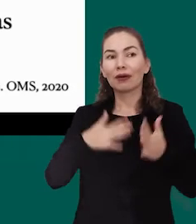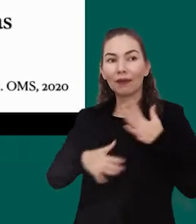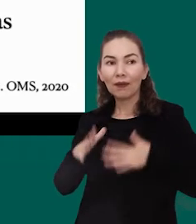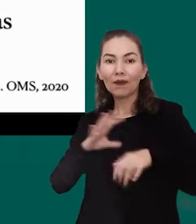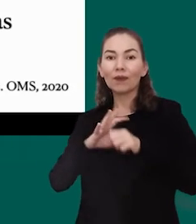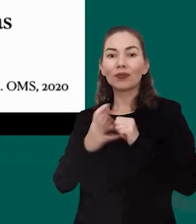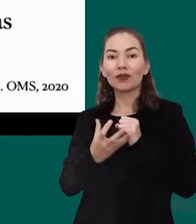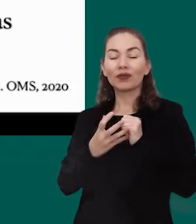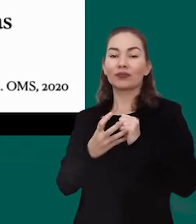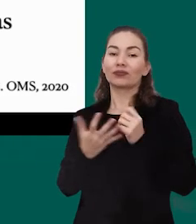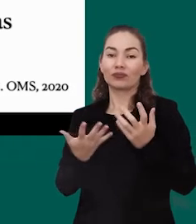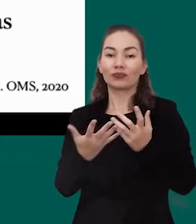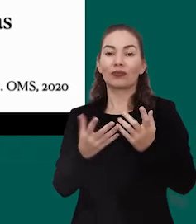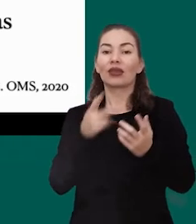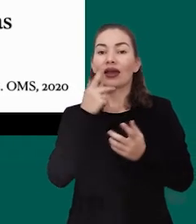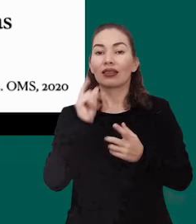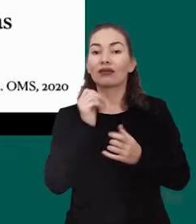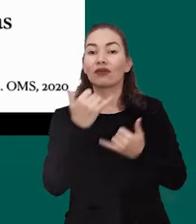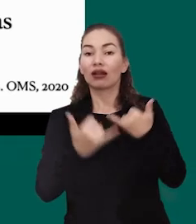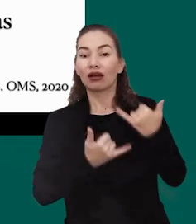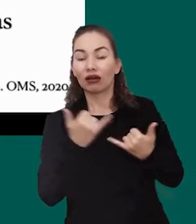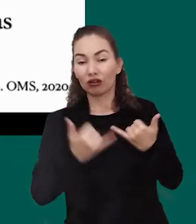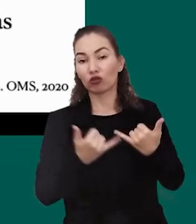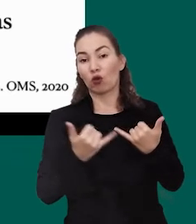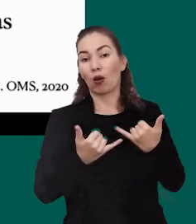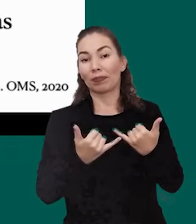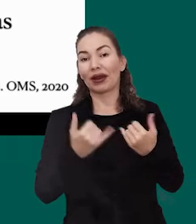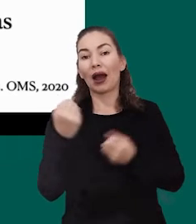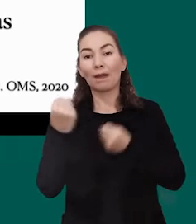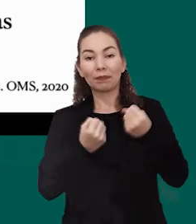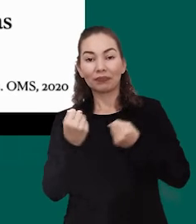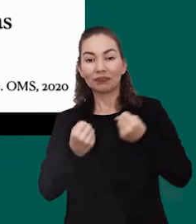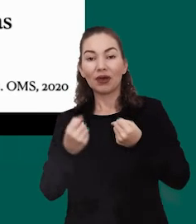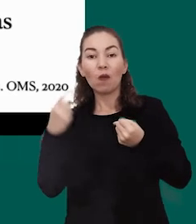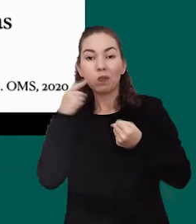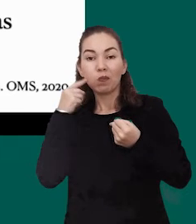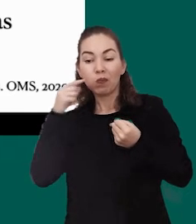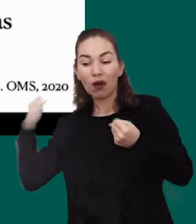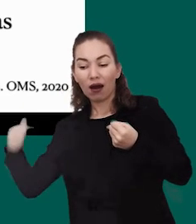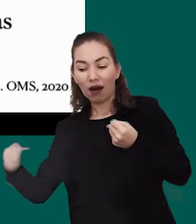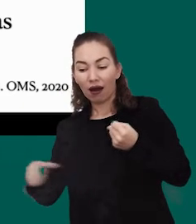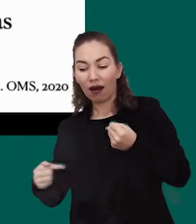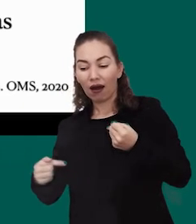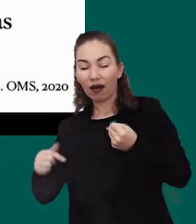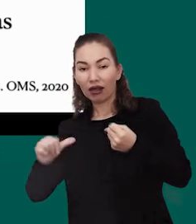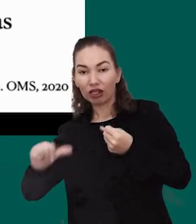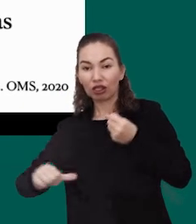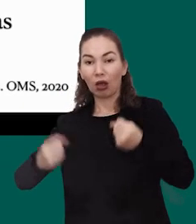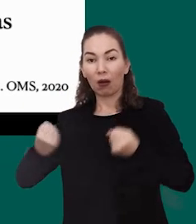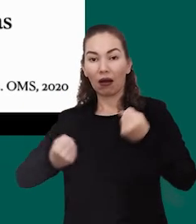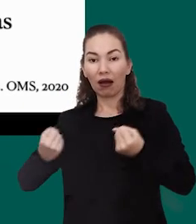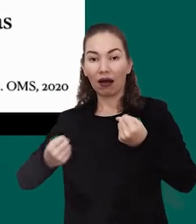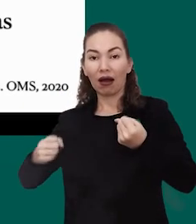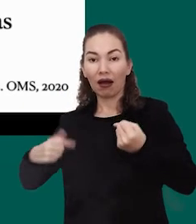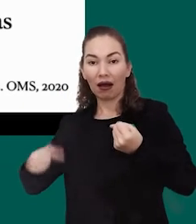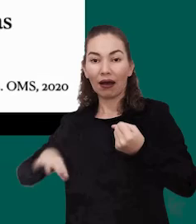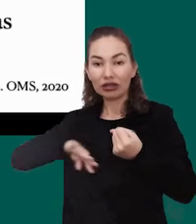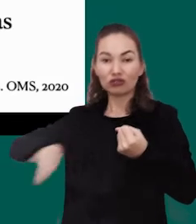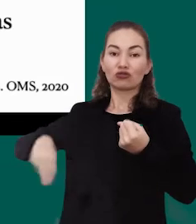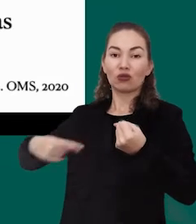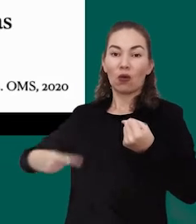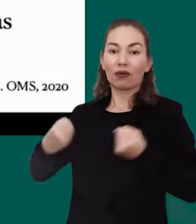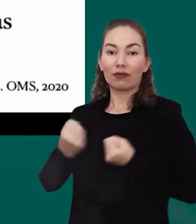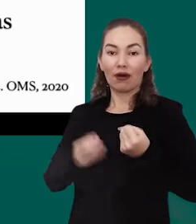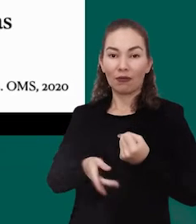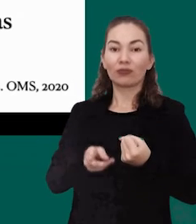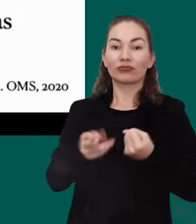eu até brinco que a gente trocou a roda do carro com o carro andando, a gente falou, olha, vamos tentar qualquer estratégia e ver se dá certo, porque a gente não tem tempo para estudar exatamente